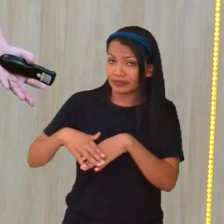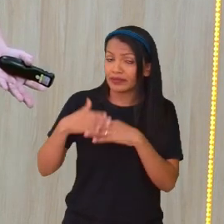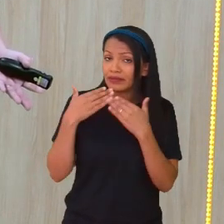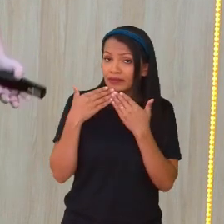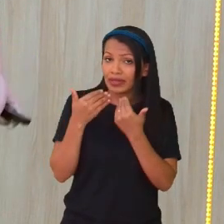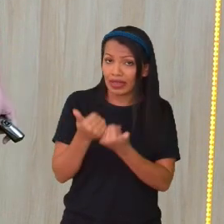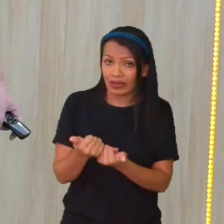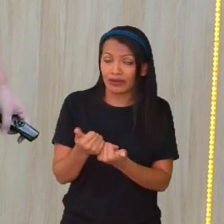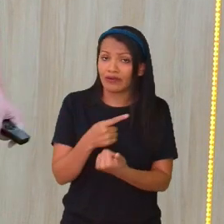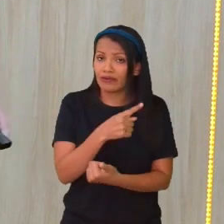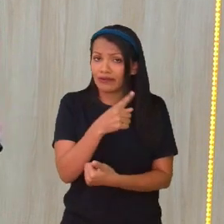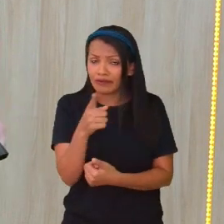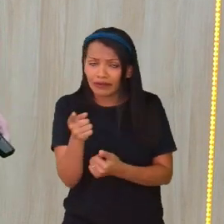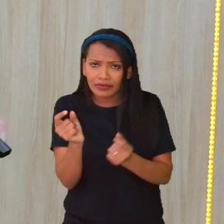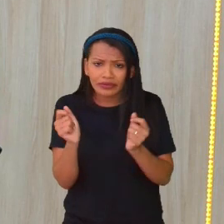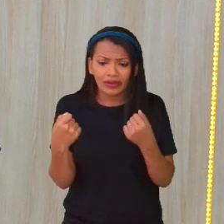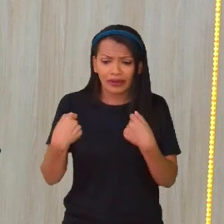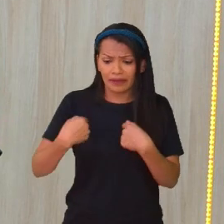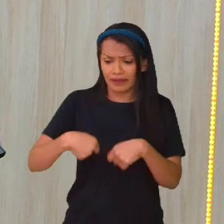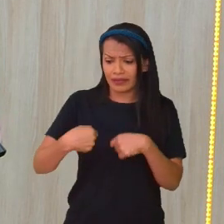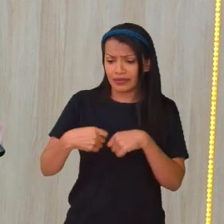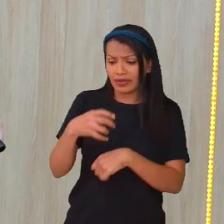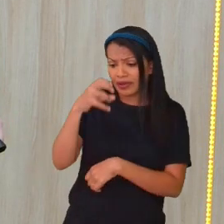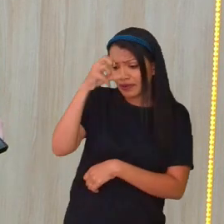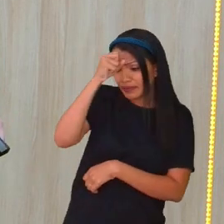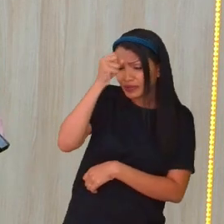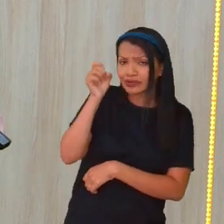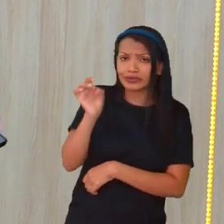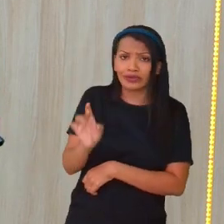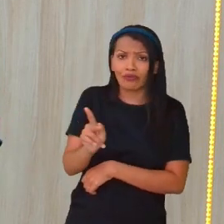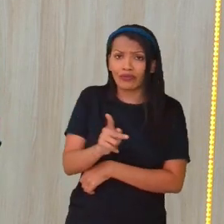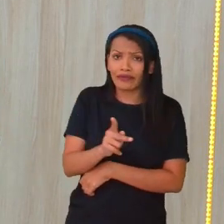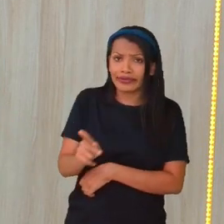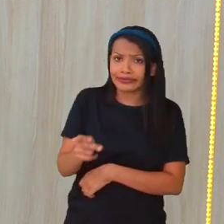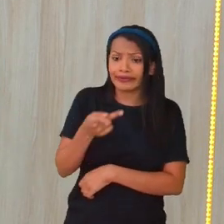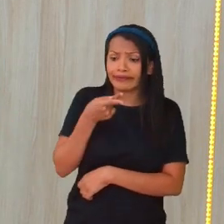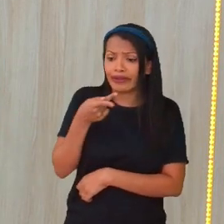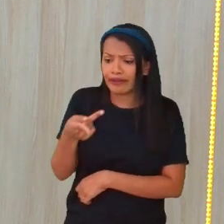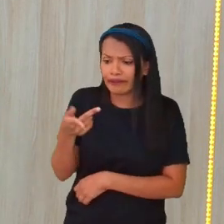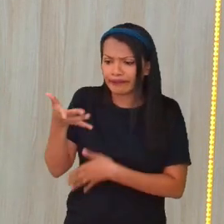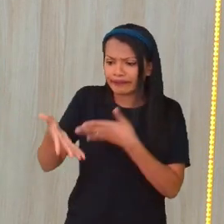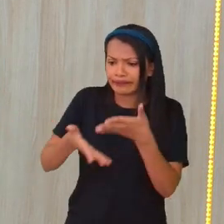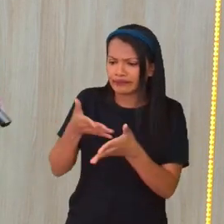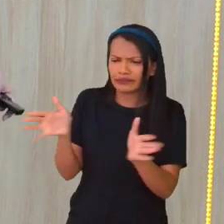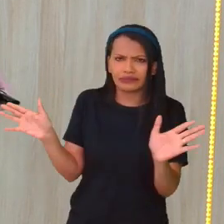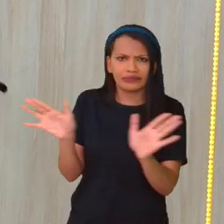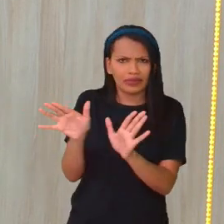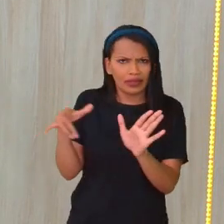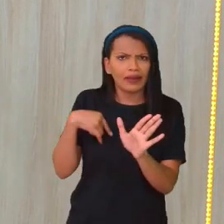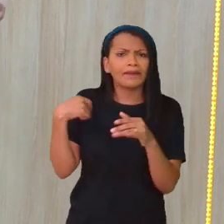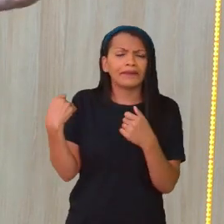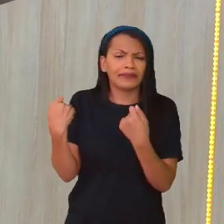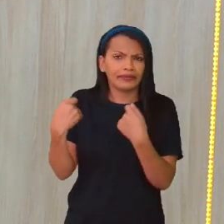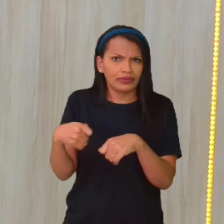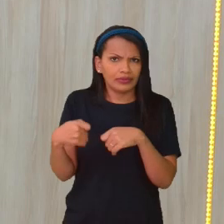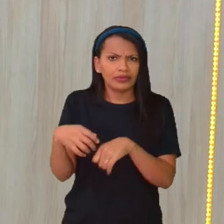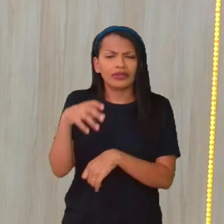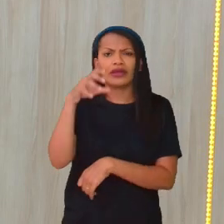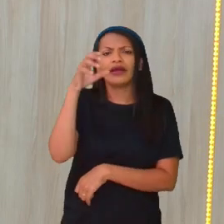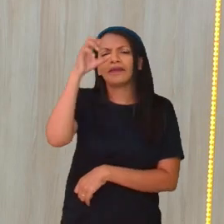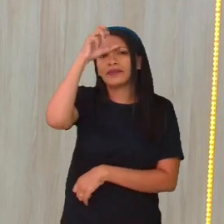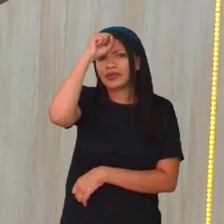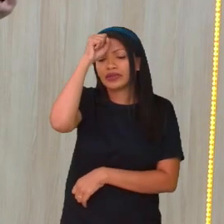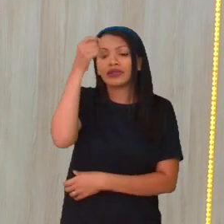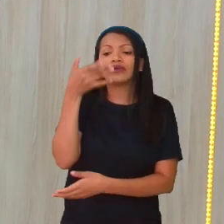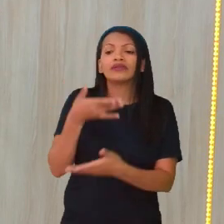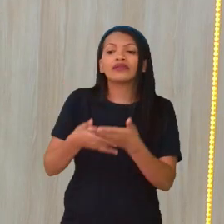melhor. Você não precisa aprender só com o que o professor falou. Você pode aprender e deve aprender